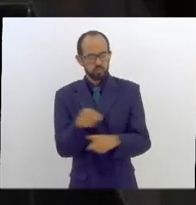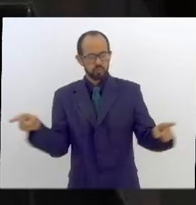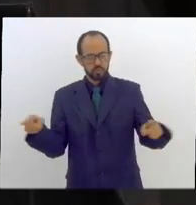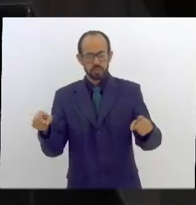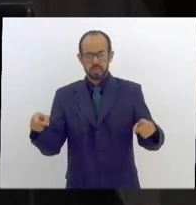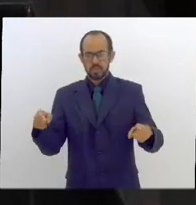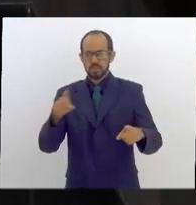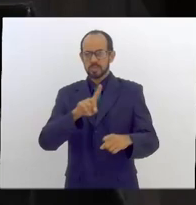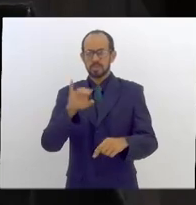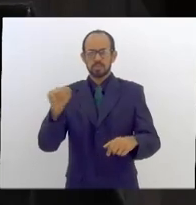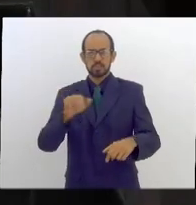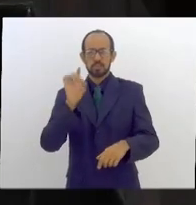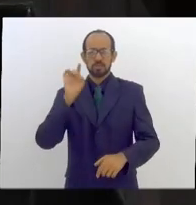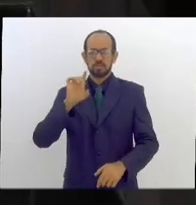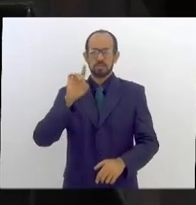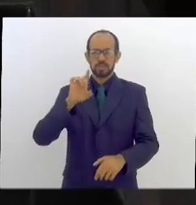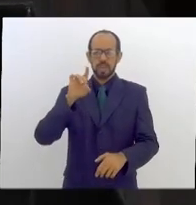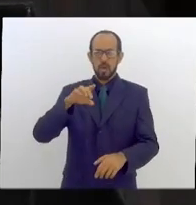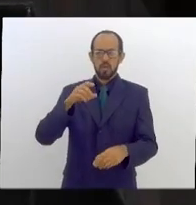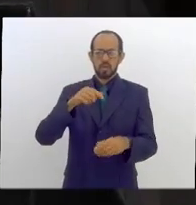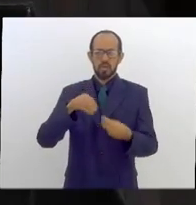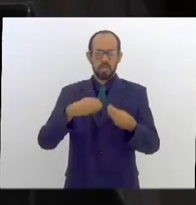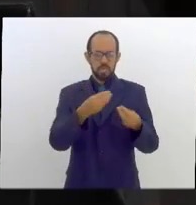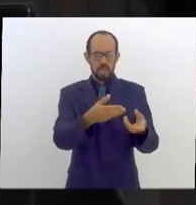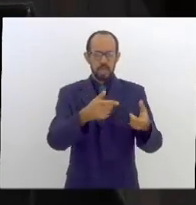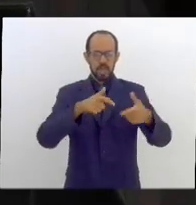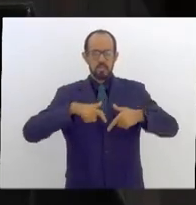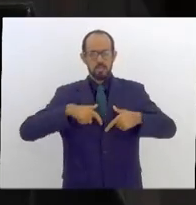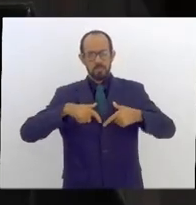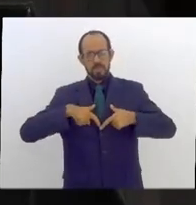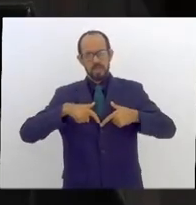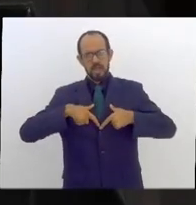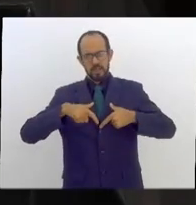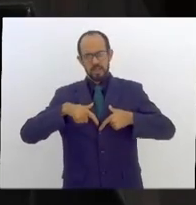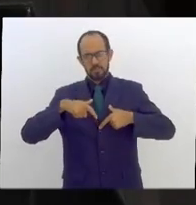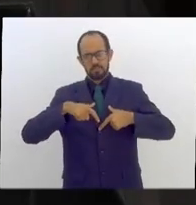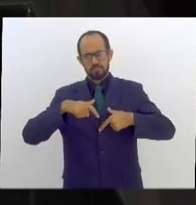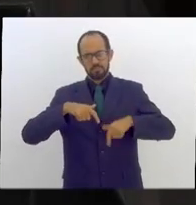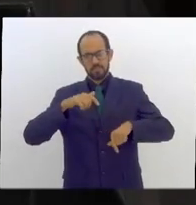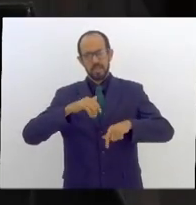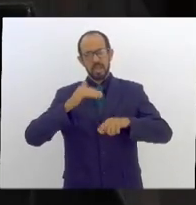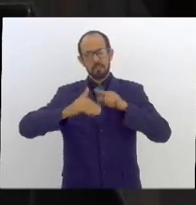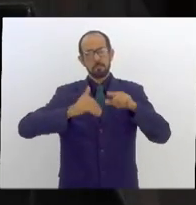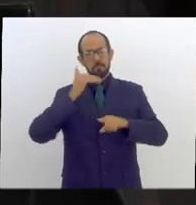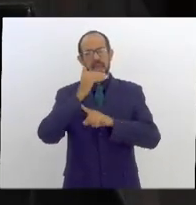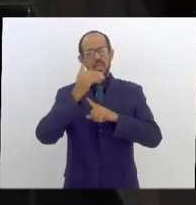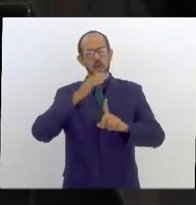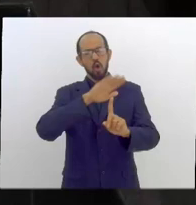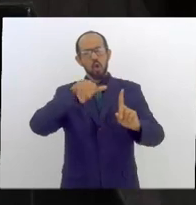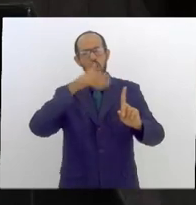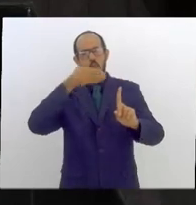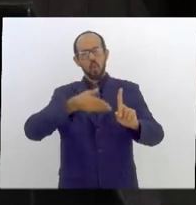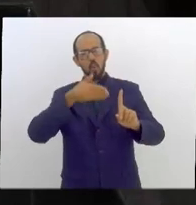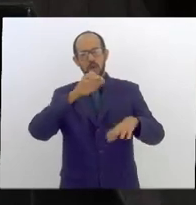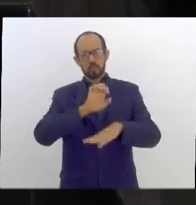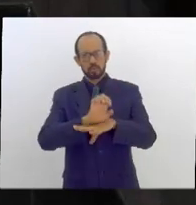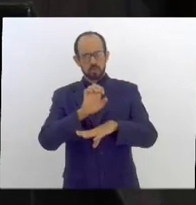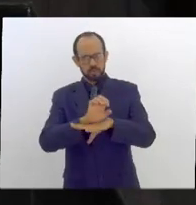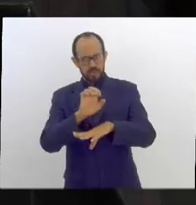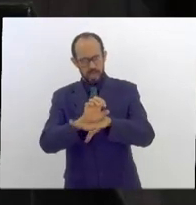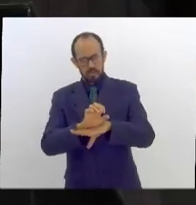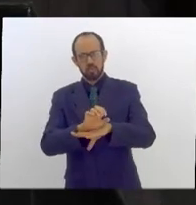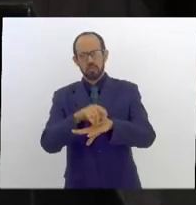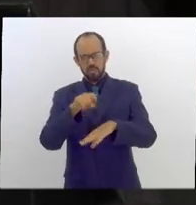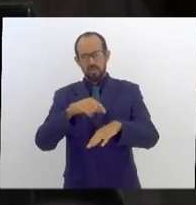data comemorativa e podendo entregar tantas medalhas, a maior honraria do Estado e as moções que serão entregues, é